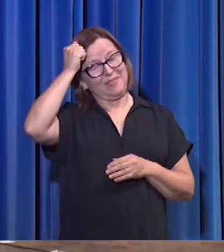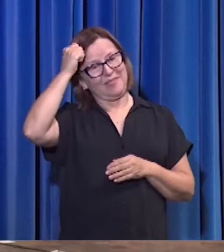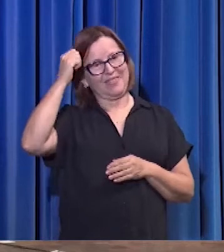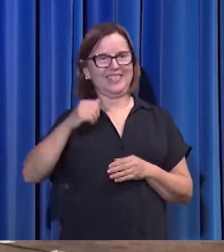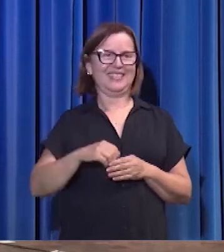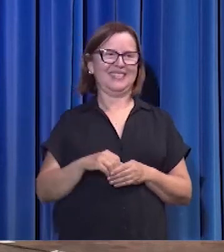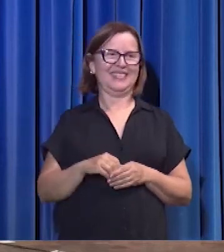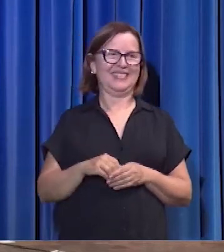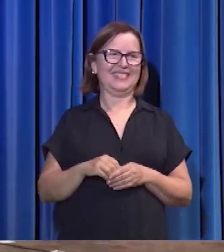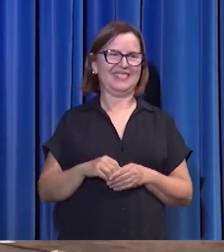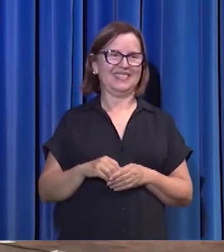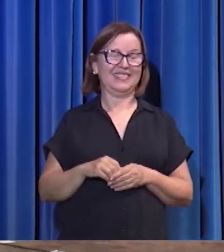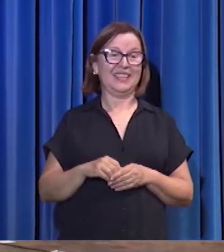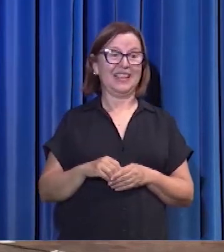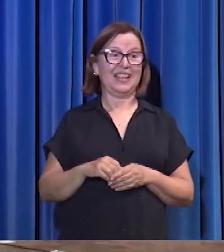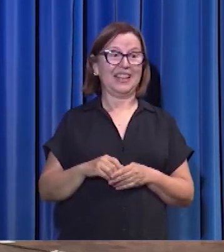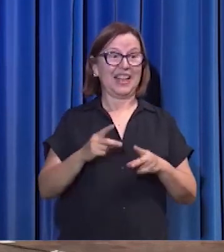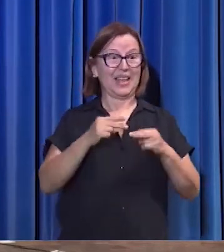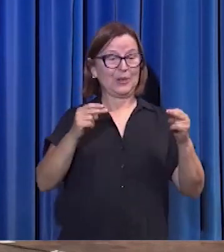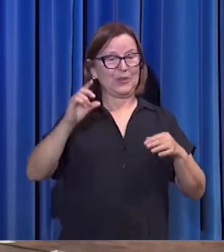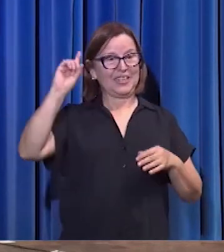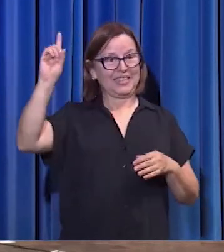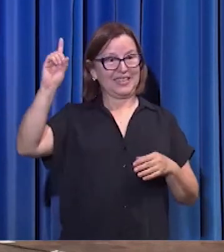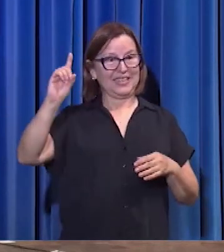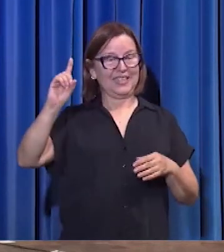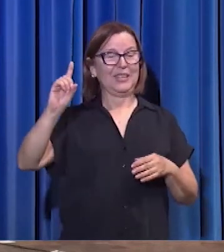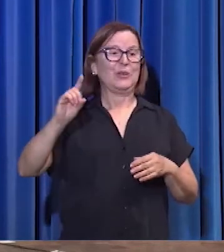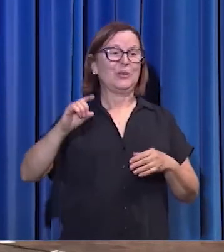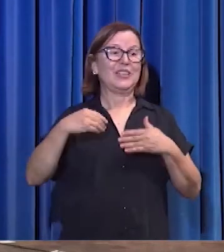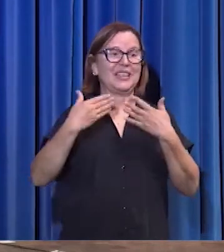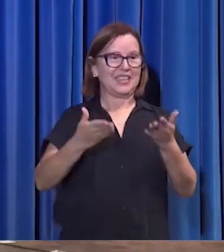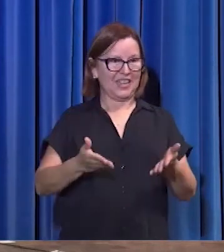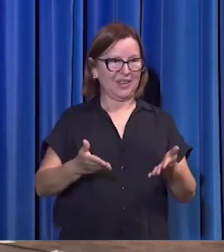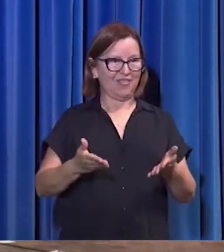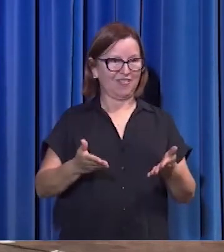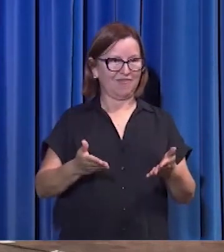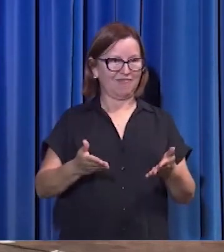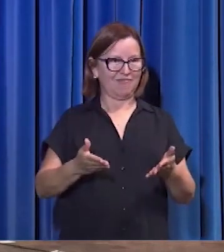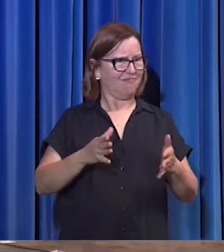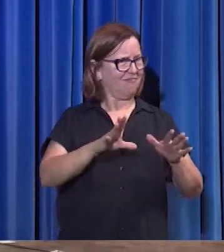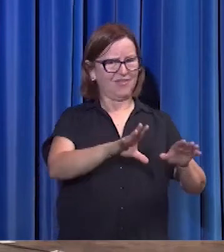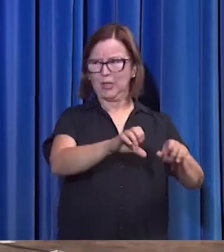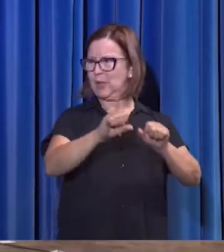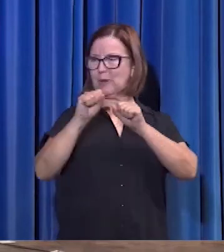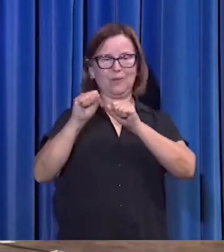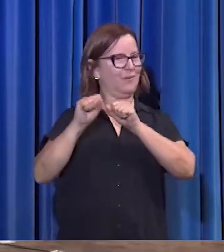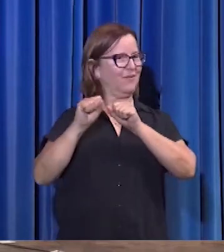São irrevogáveis. O que Deus deu para você, Ele não toma.